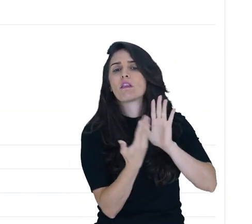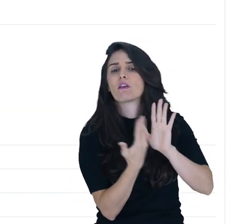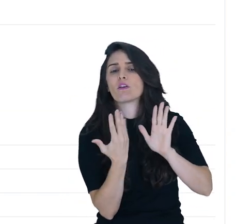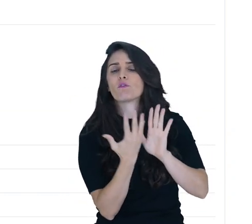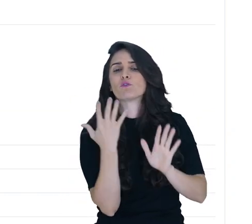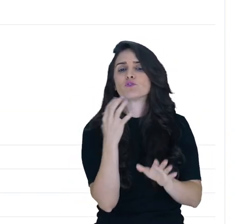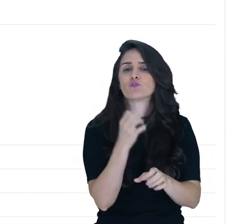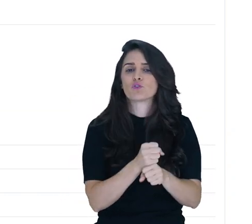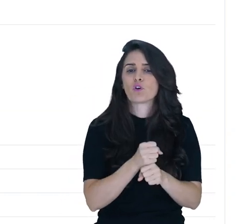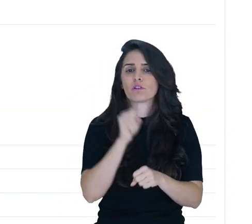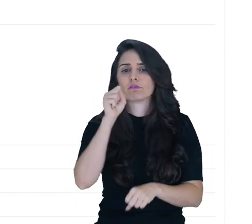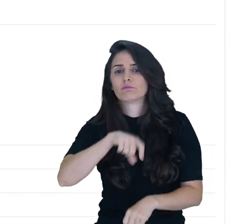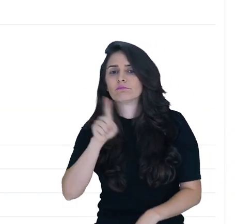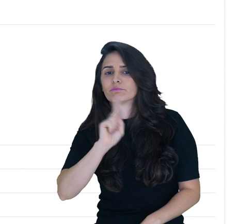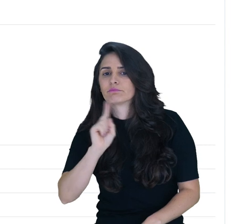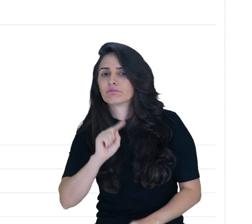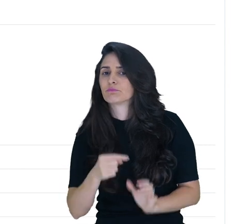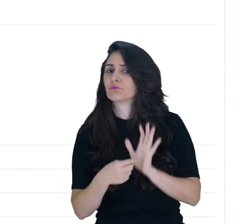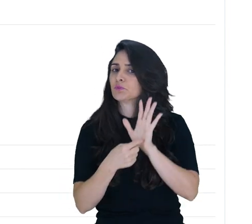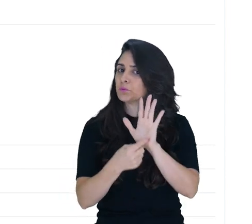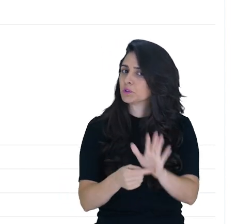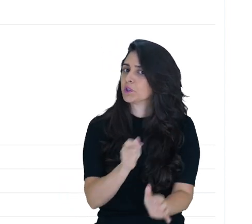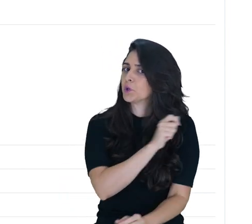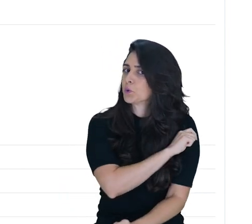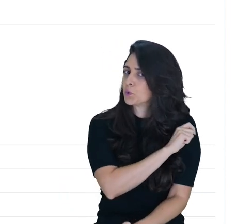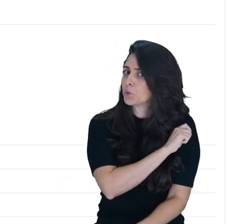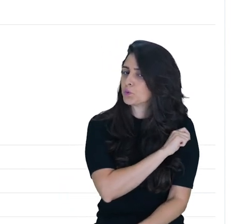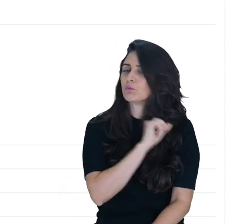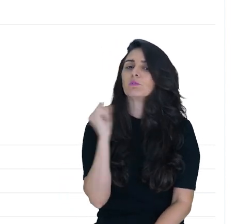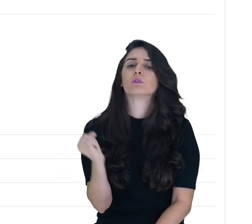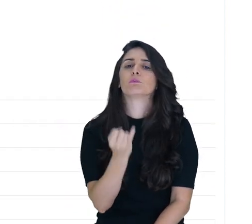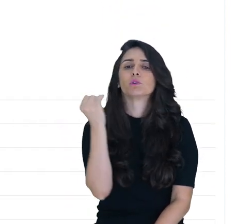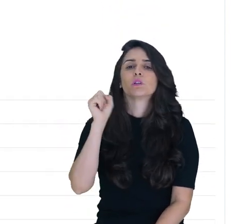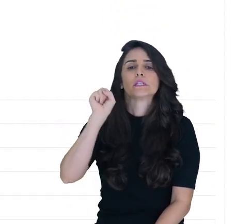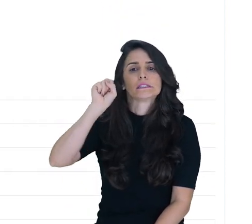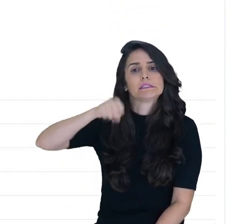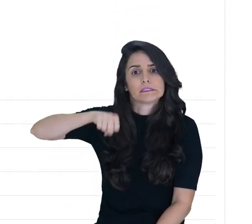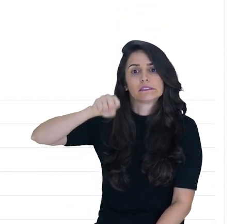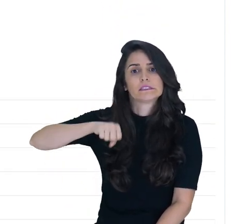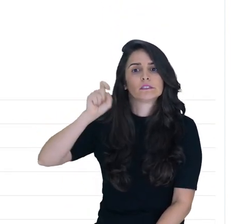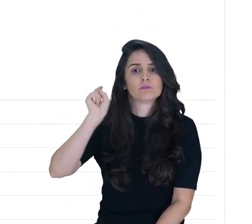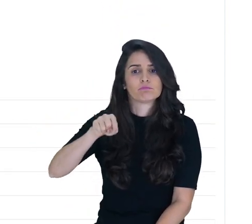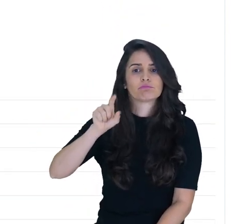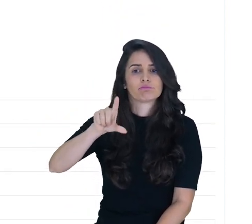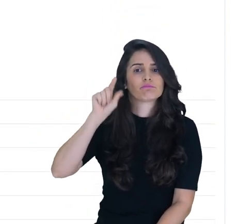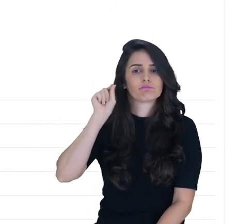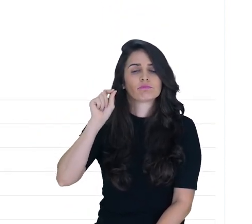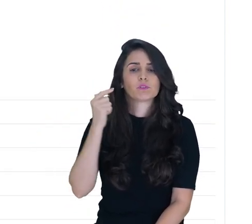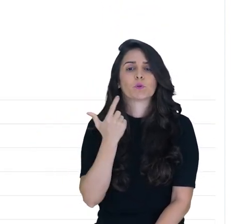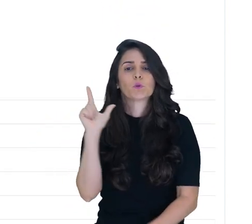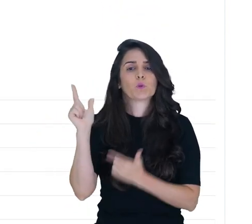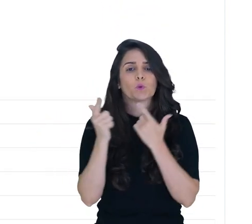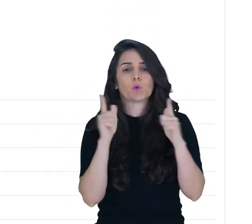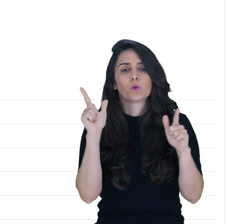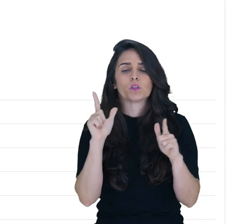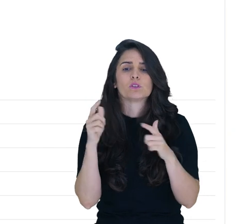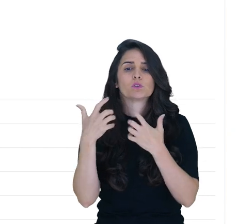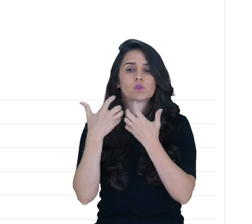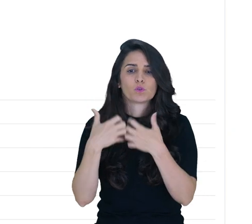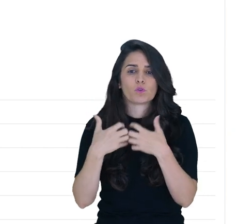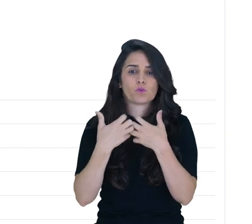notas para os estudantes ou não é importante que esteja marcado que sim e também algumas outras